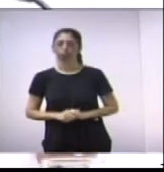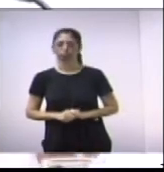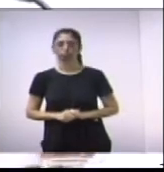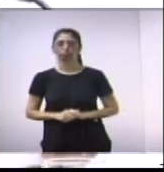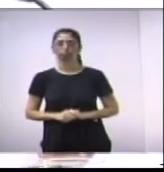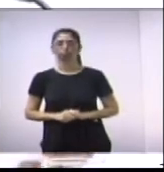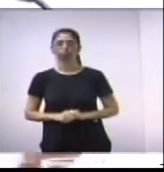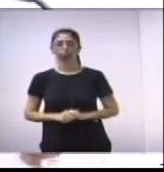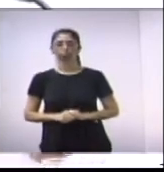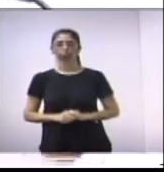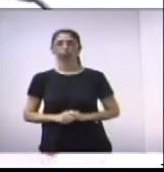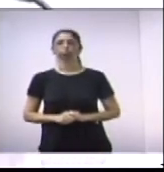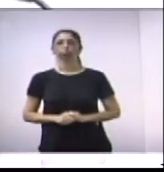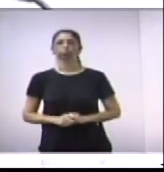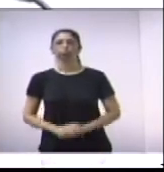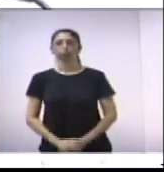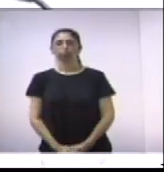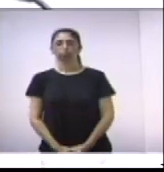114.